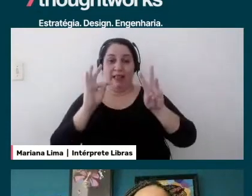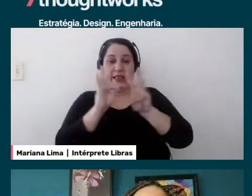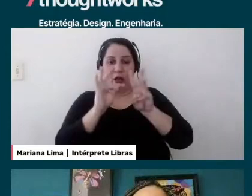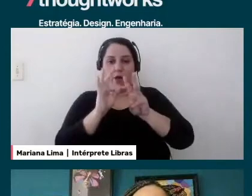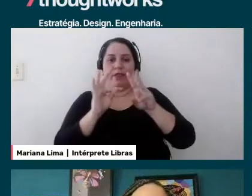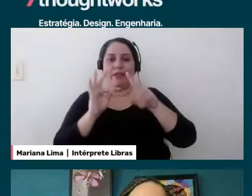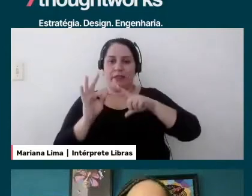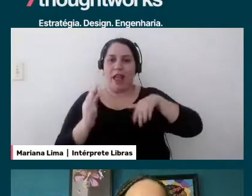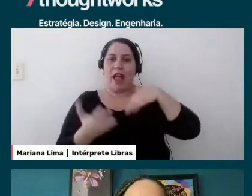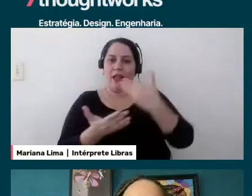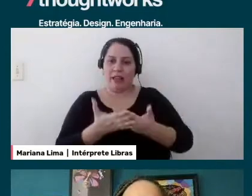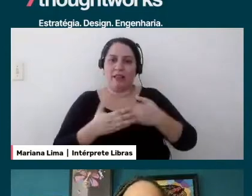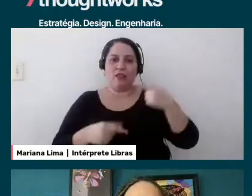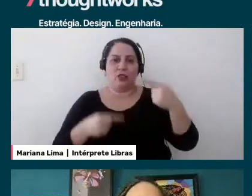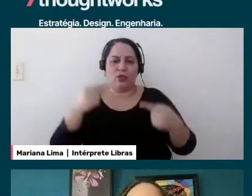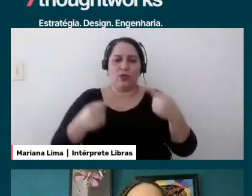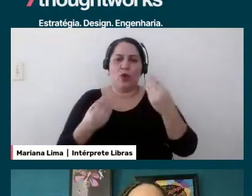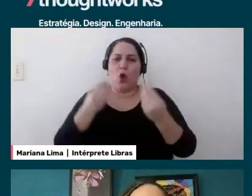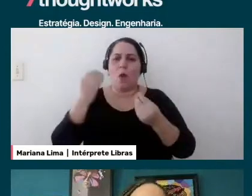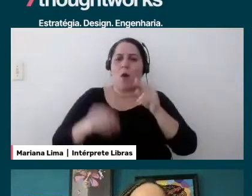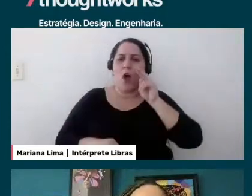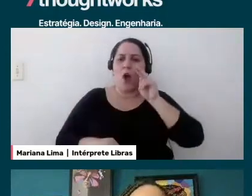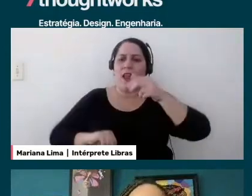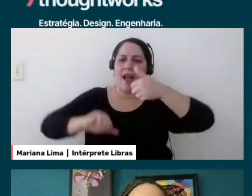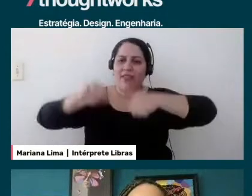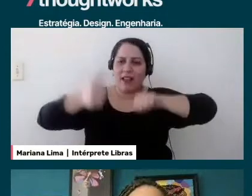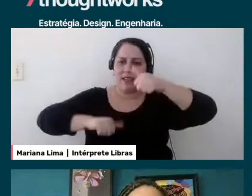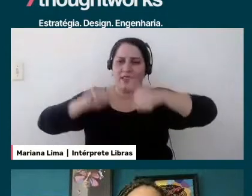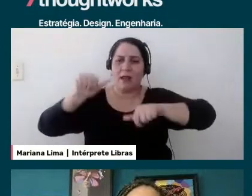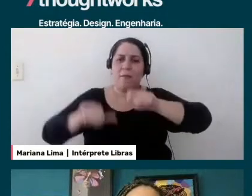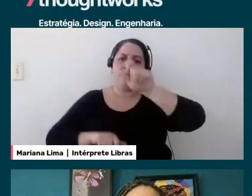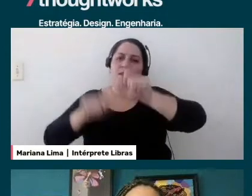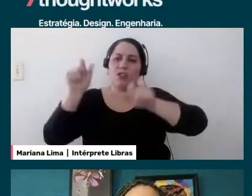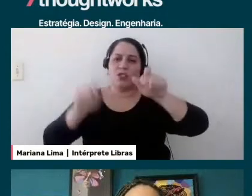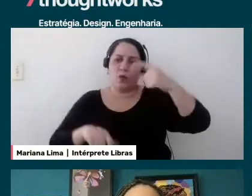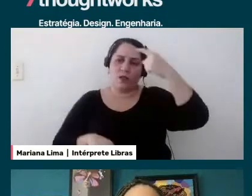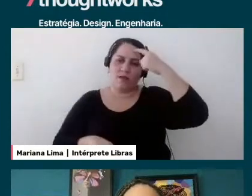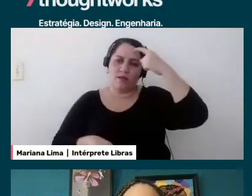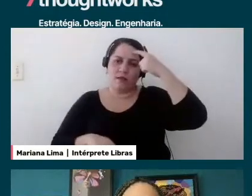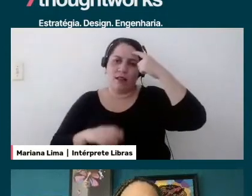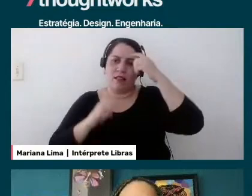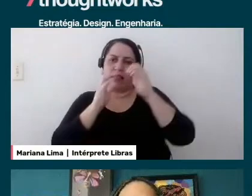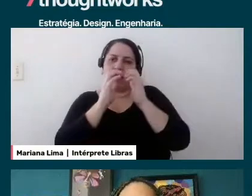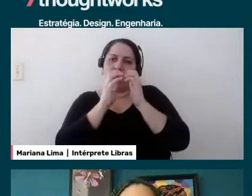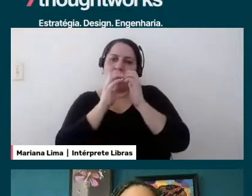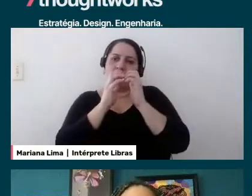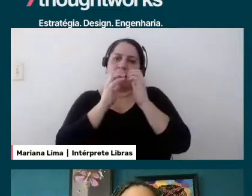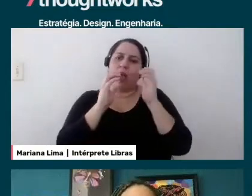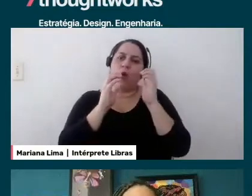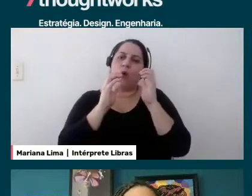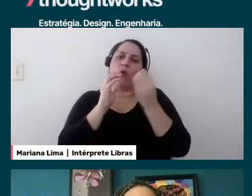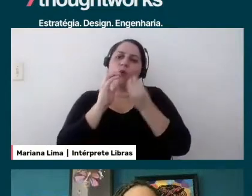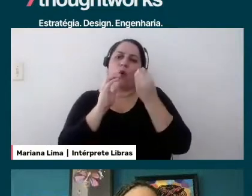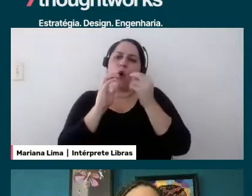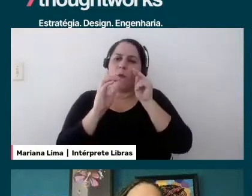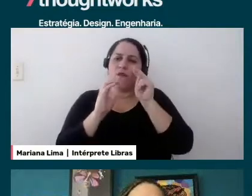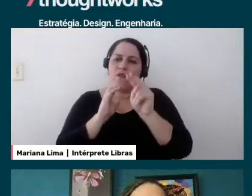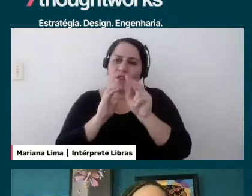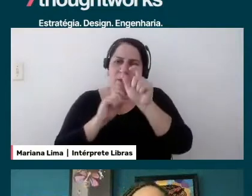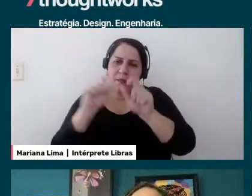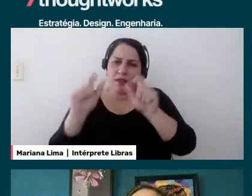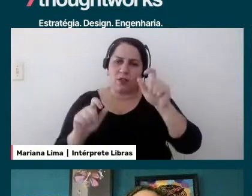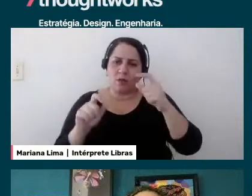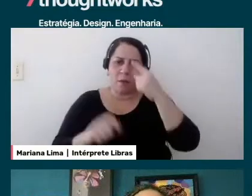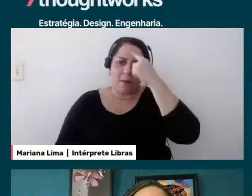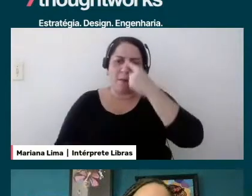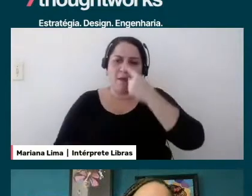discutindo como que a gente olha para performance e neurodiversidade, por exemplo. Como que a gente pode criar processos que deem